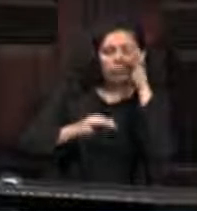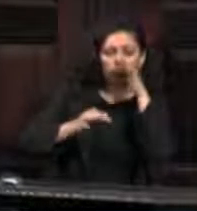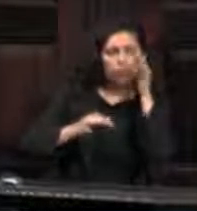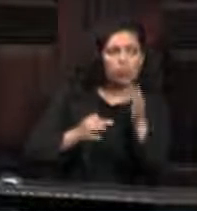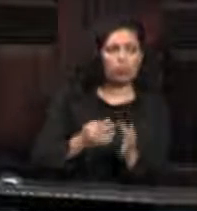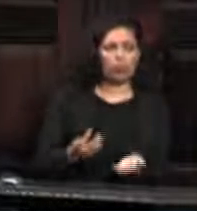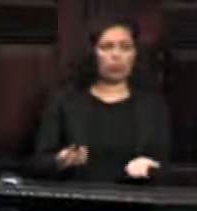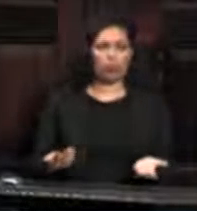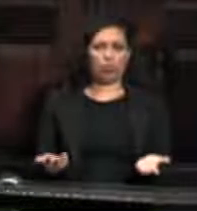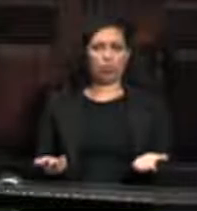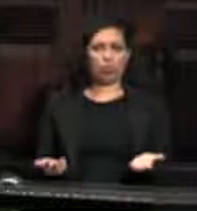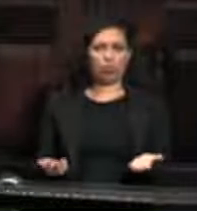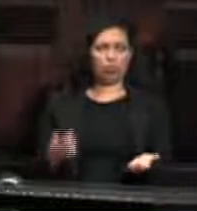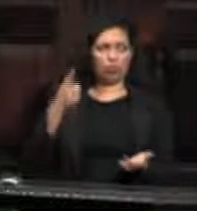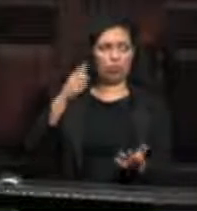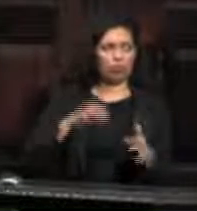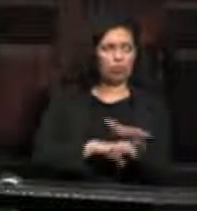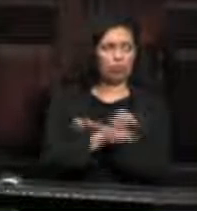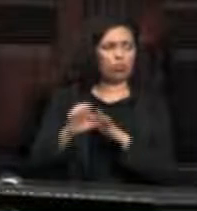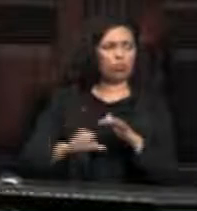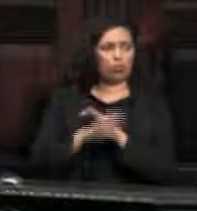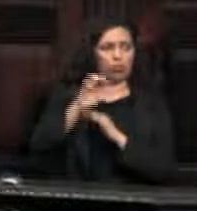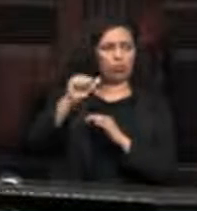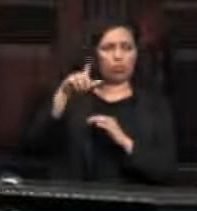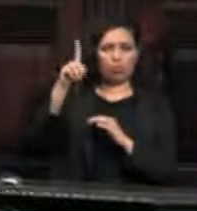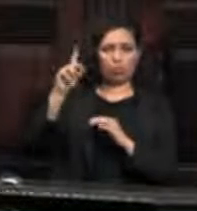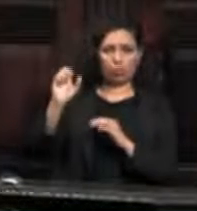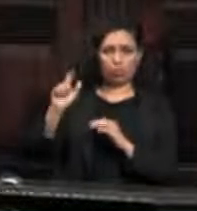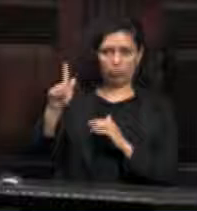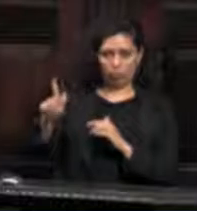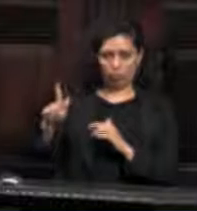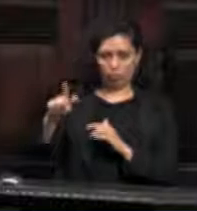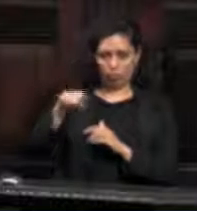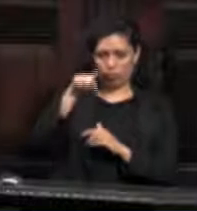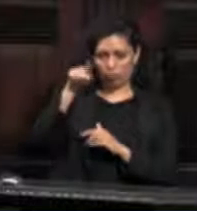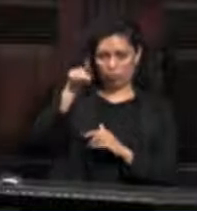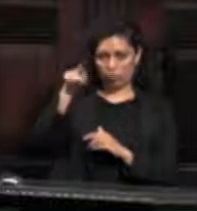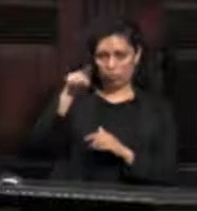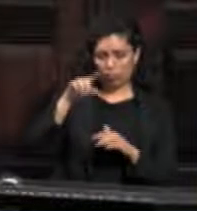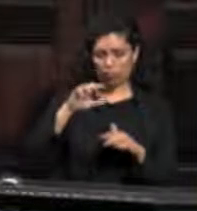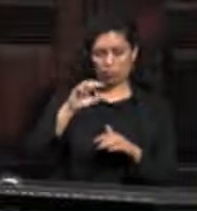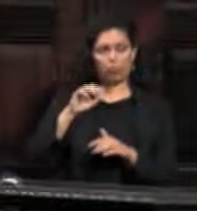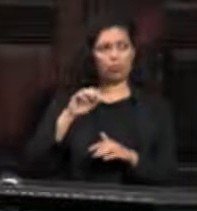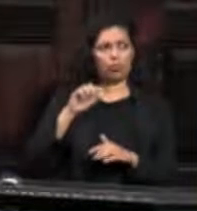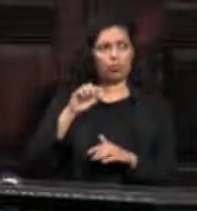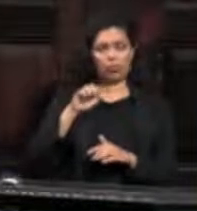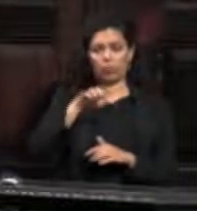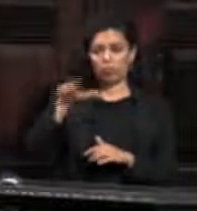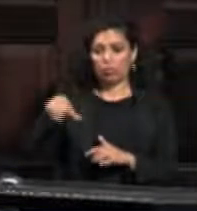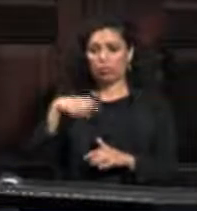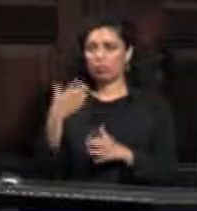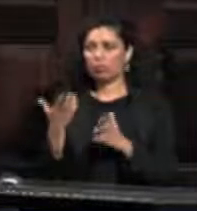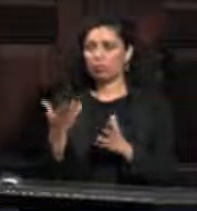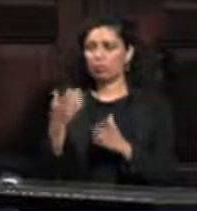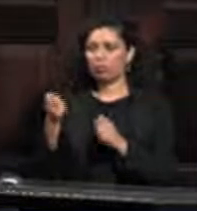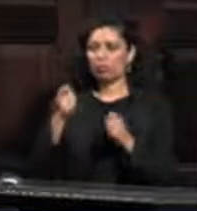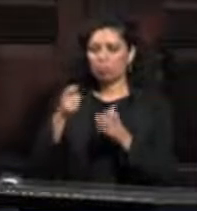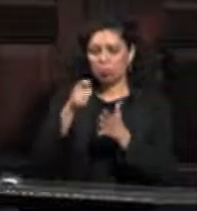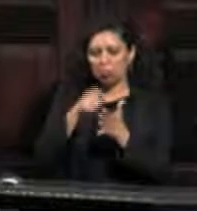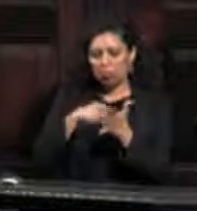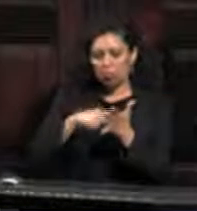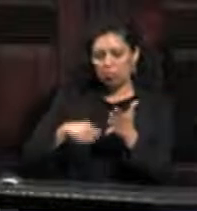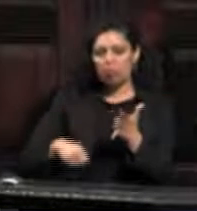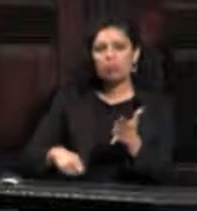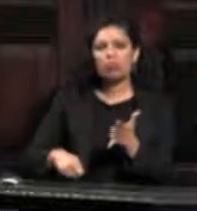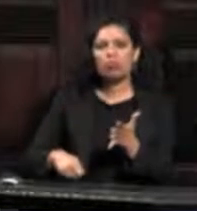cobrava uma TPRU, um termo de permissão de uso, que só é permitido